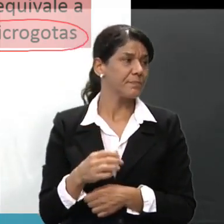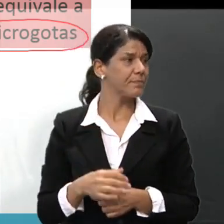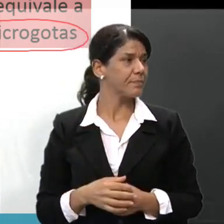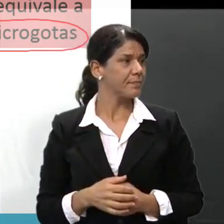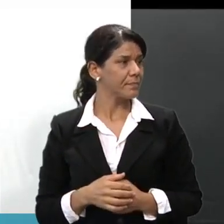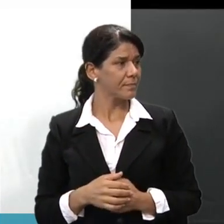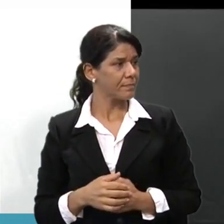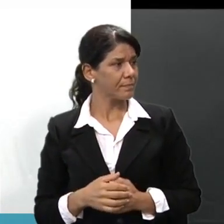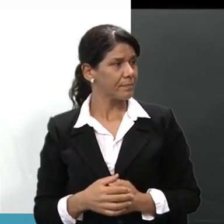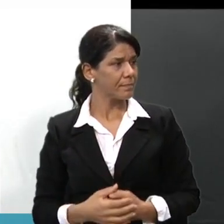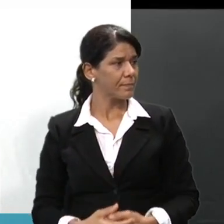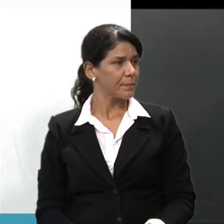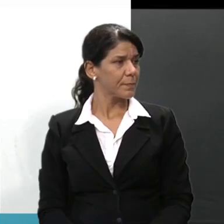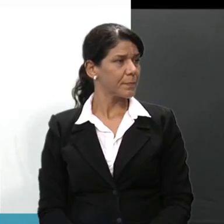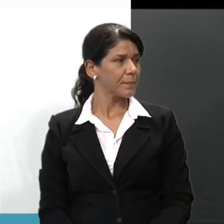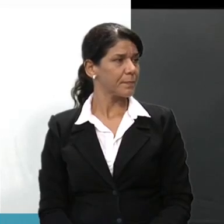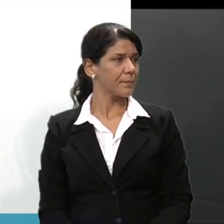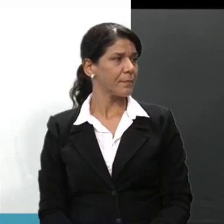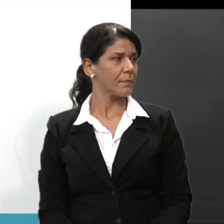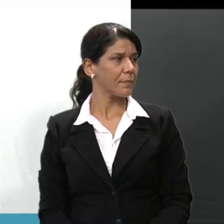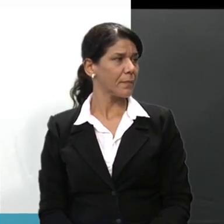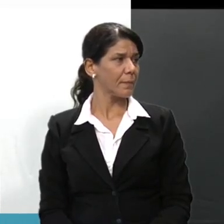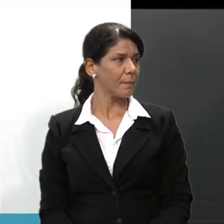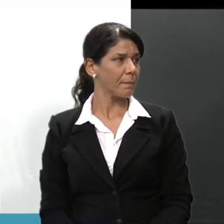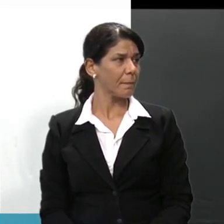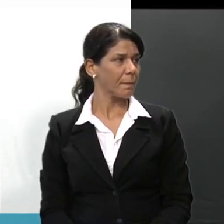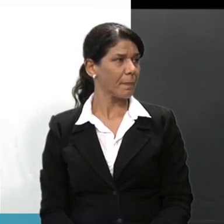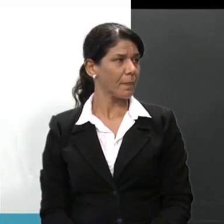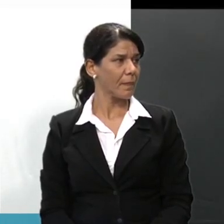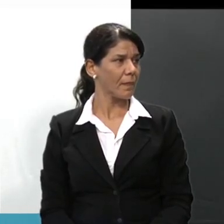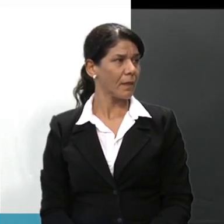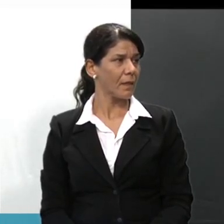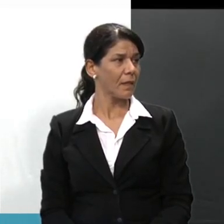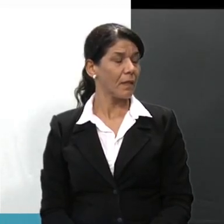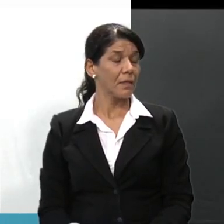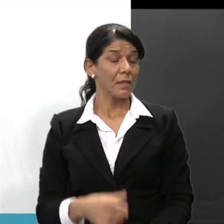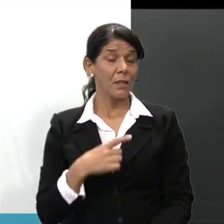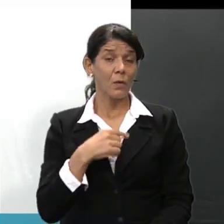microgotas. Temos outro caso com o qual podemos nos